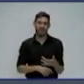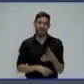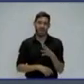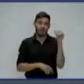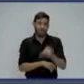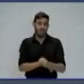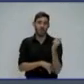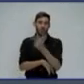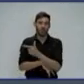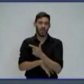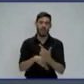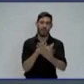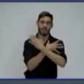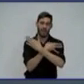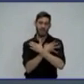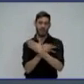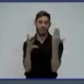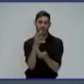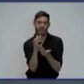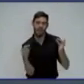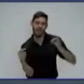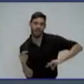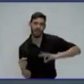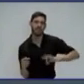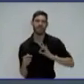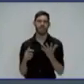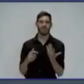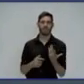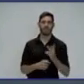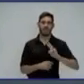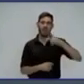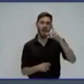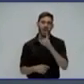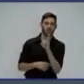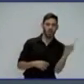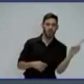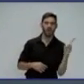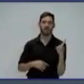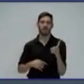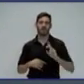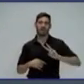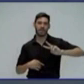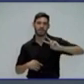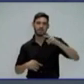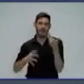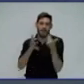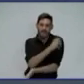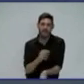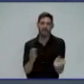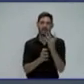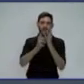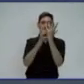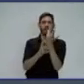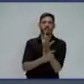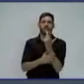desemprego, do que a queda de renda, do que a alta do dólar, do que a queda da bolsa, do que o desmatamento da Amazônia, do